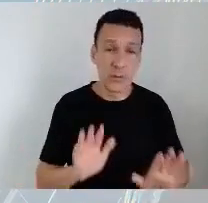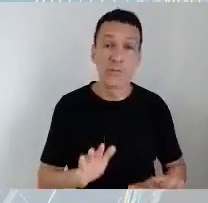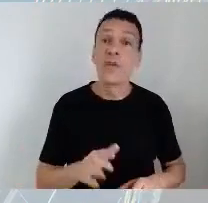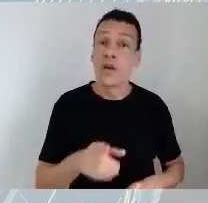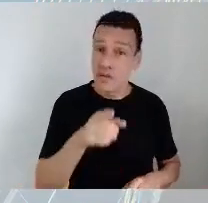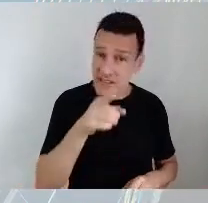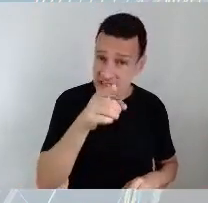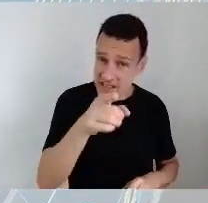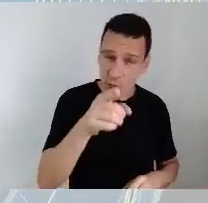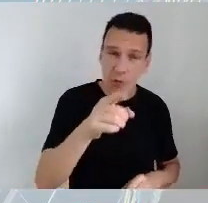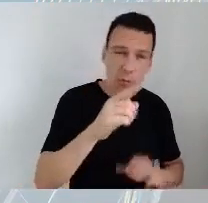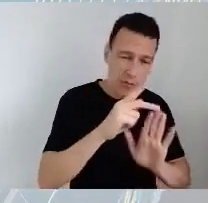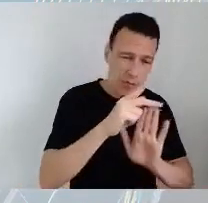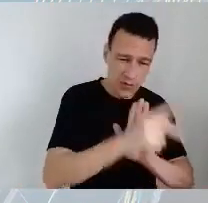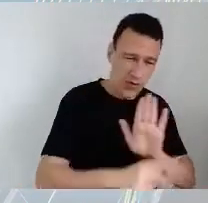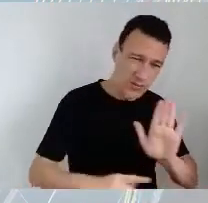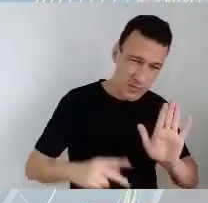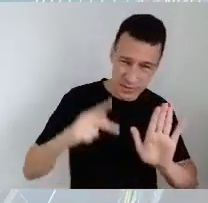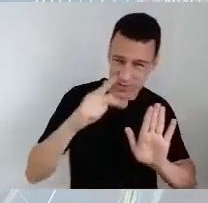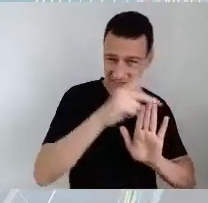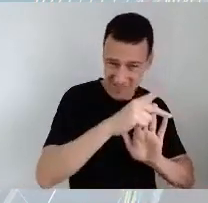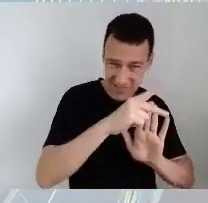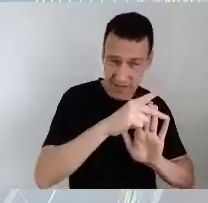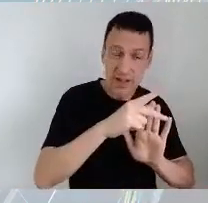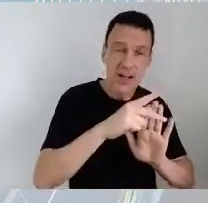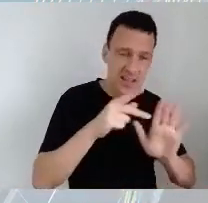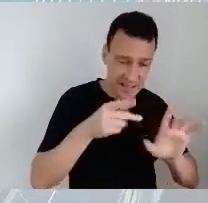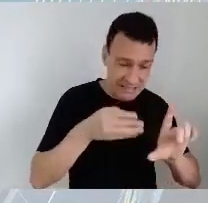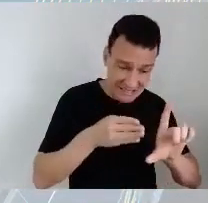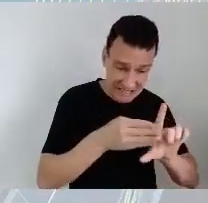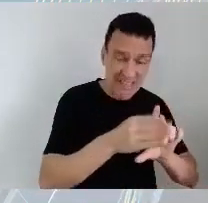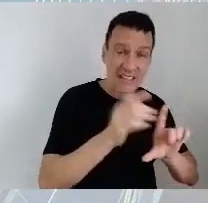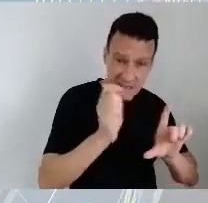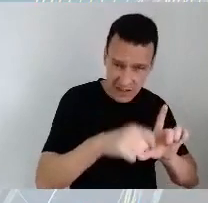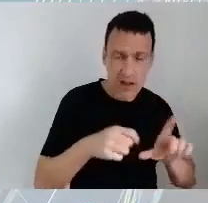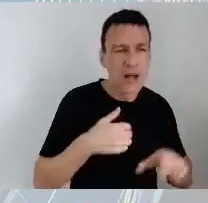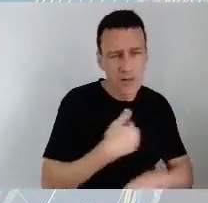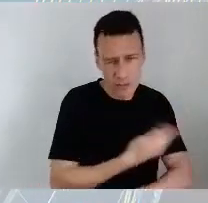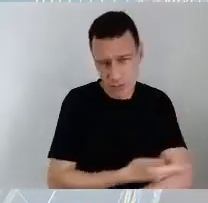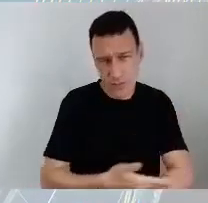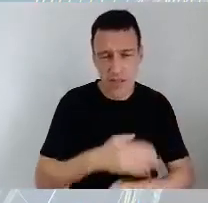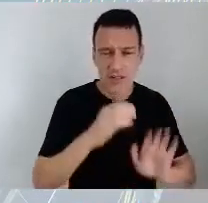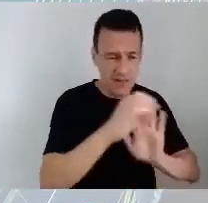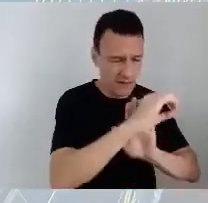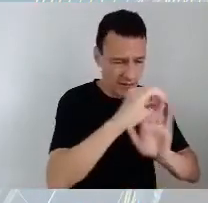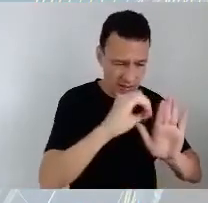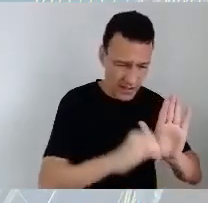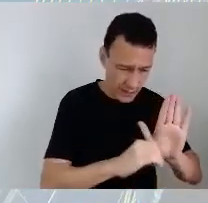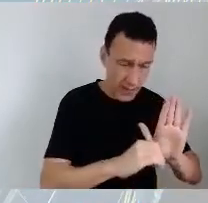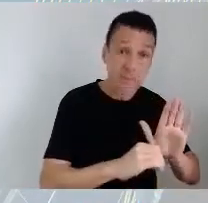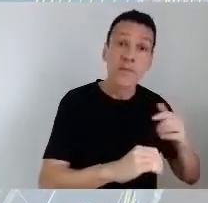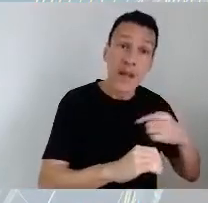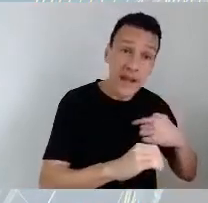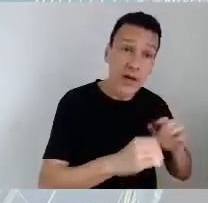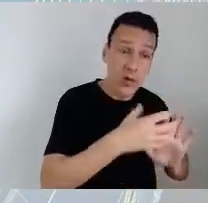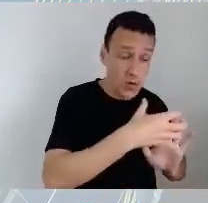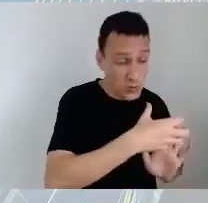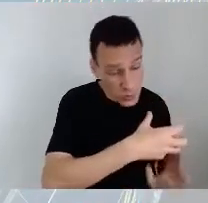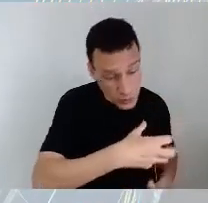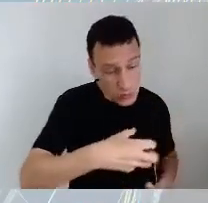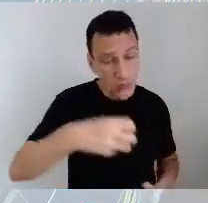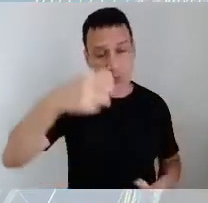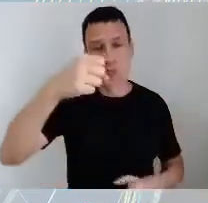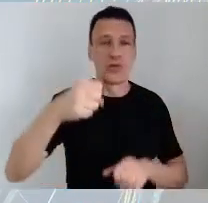navegável, independente de onde você construiu, ali geralmente eu faço no Figma, consigo subir o protótipo na plataforma ali do Maze, e dentro eu